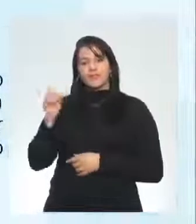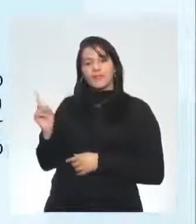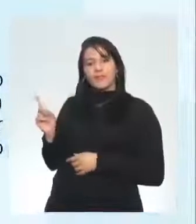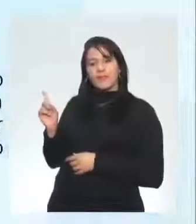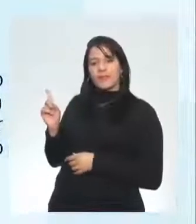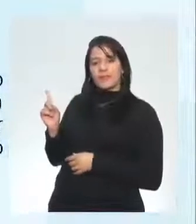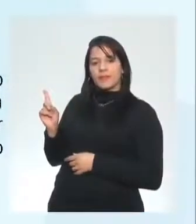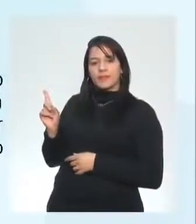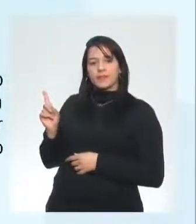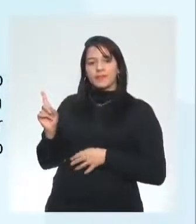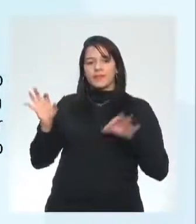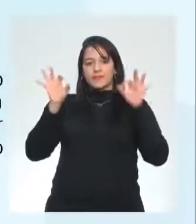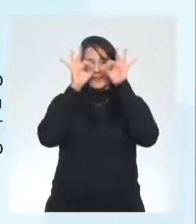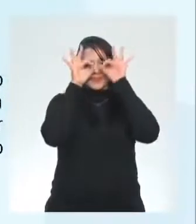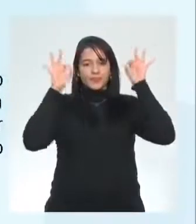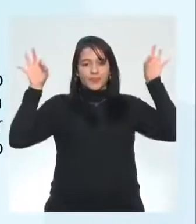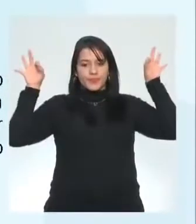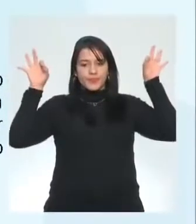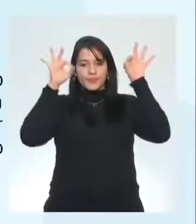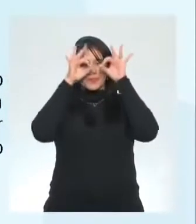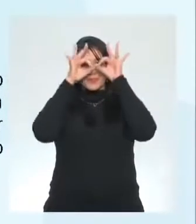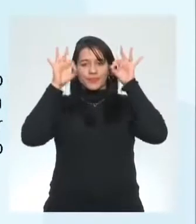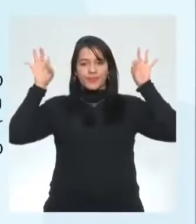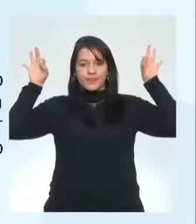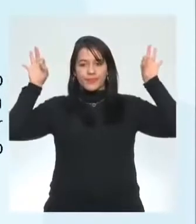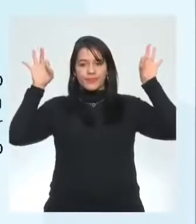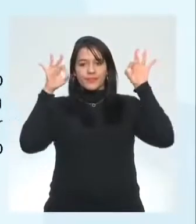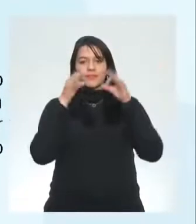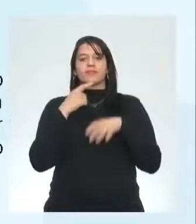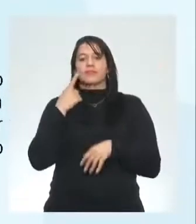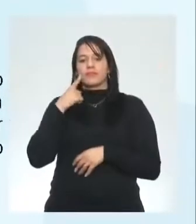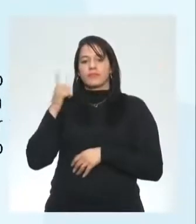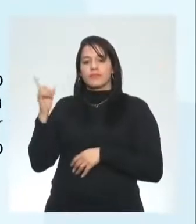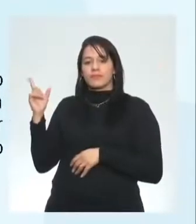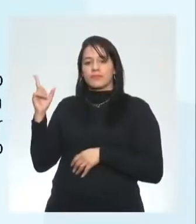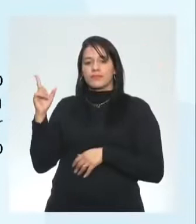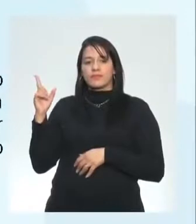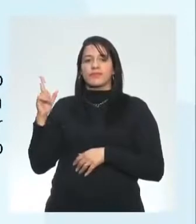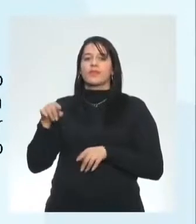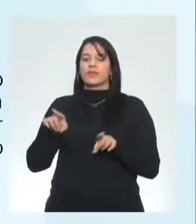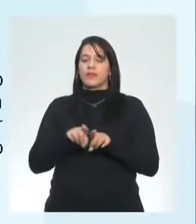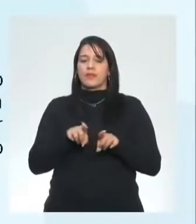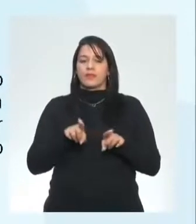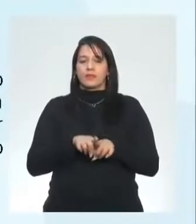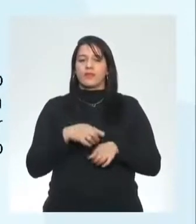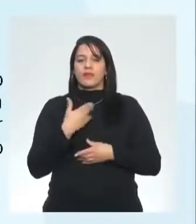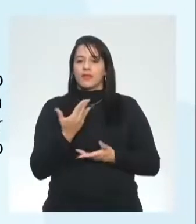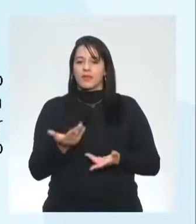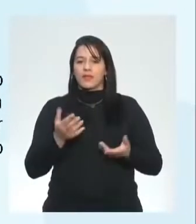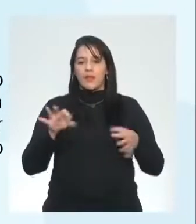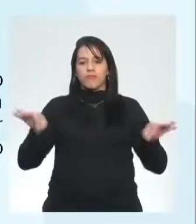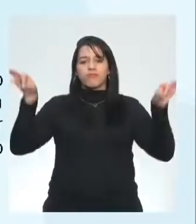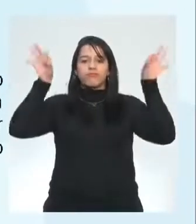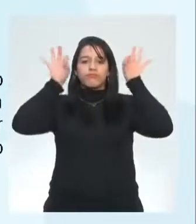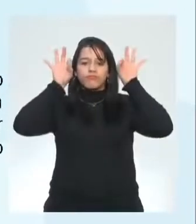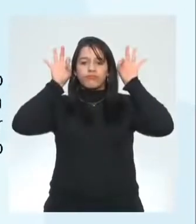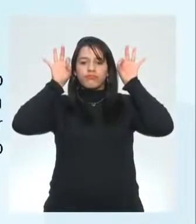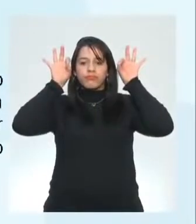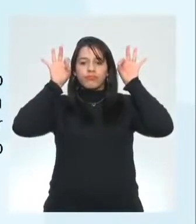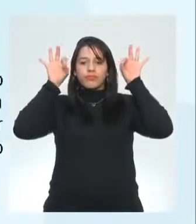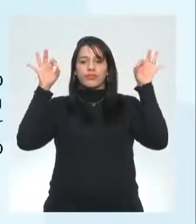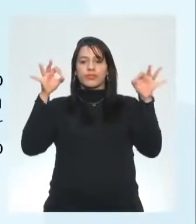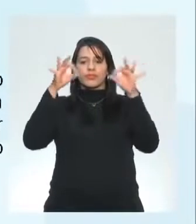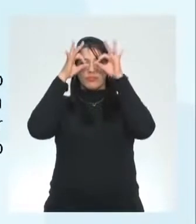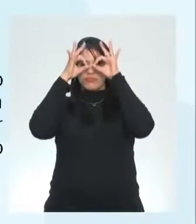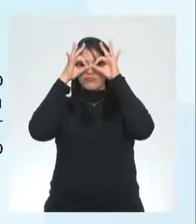aí no camaleão, que ele tem aí os olhos laterais. Então, esses olhos, né, eles estão em posição oposta na cabeça, que estão separados